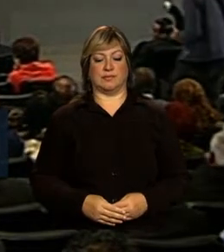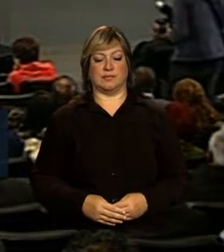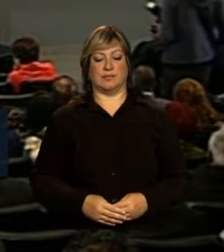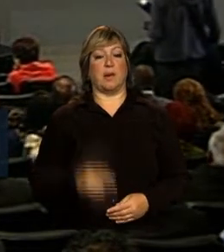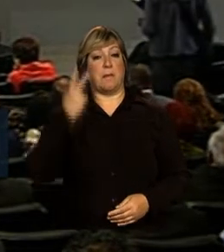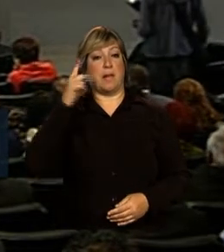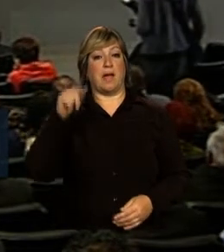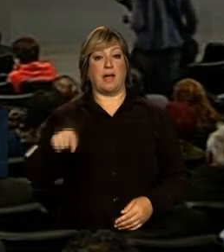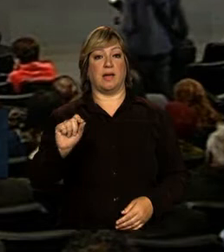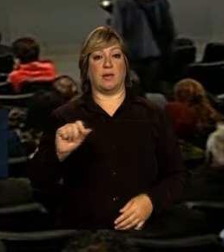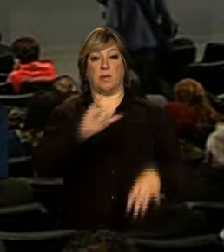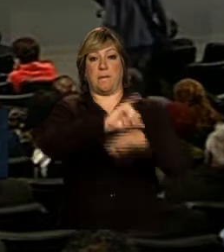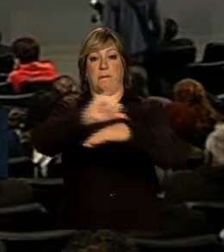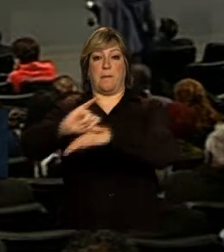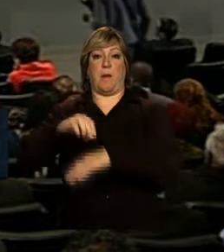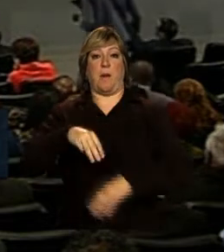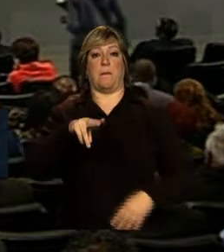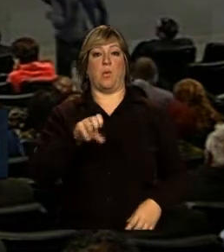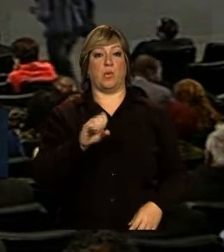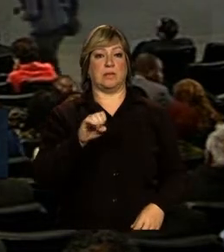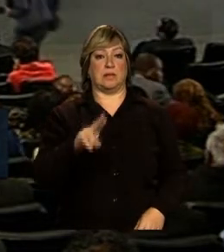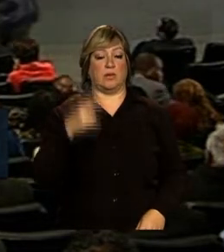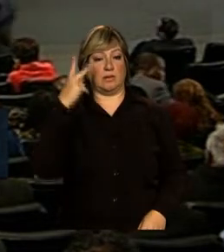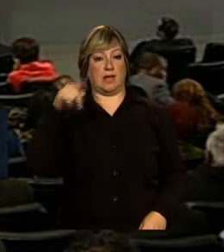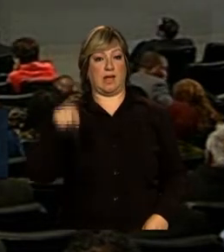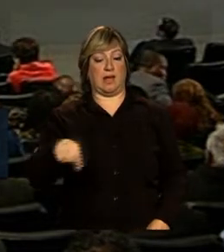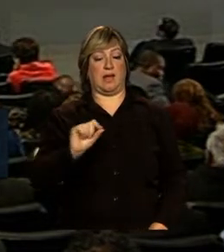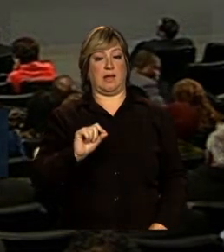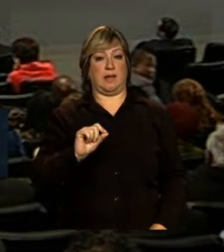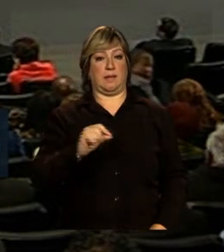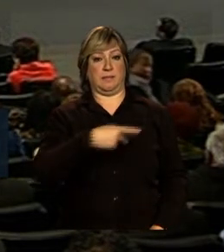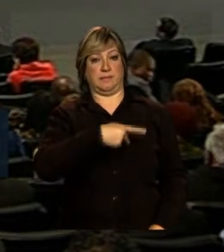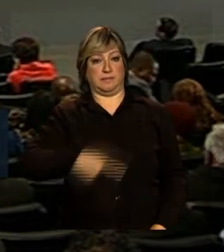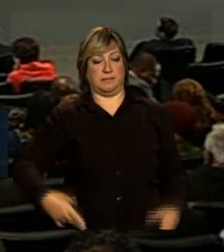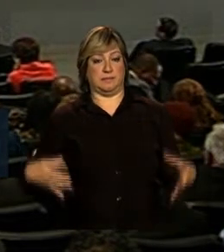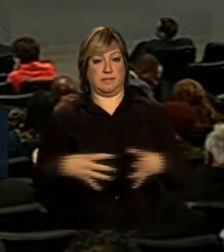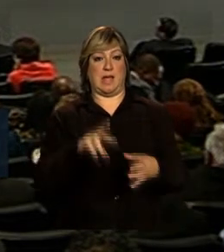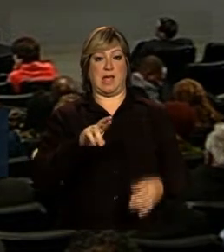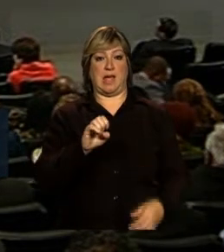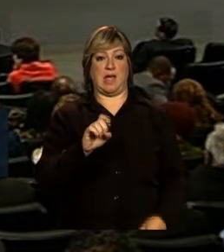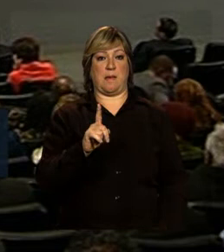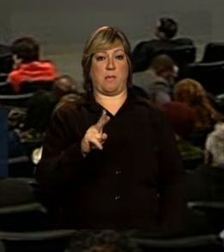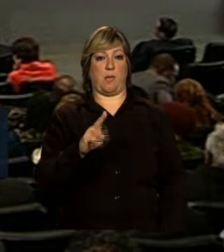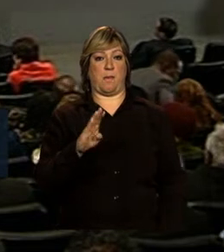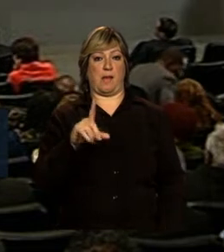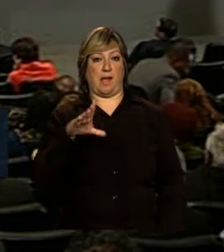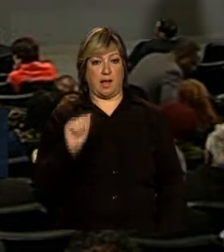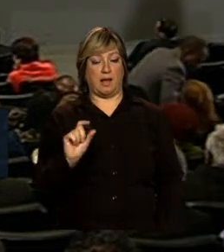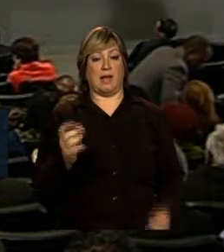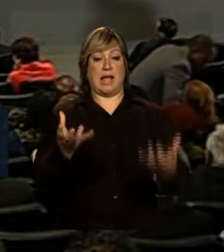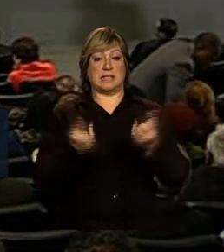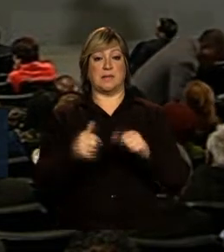para o Museu da República receber um seminário dessa magnitude e